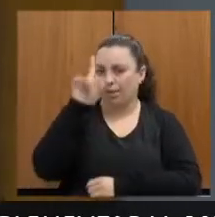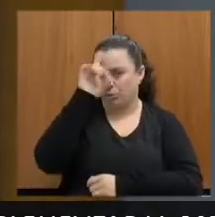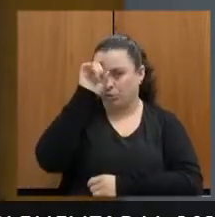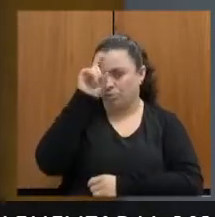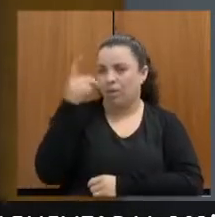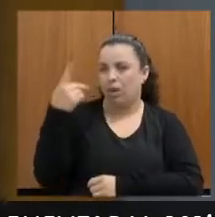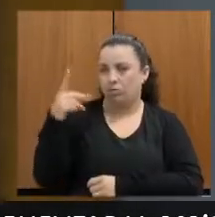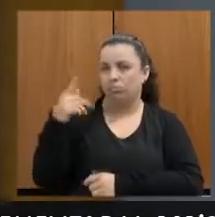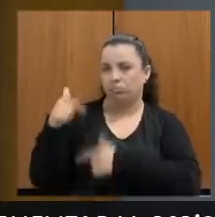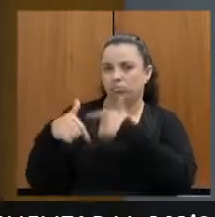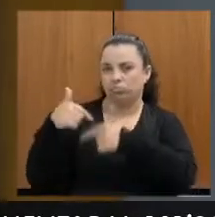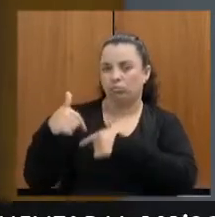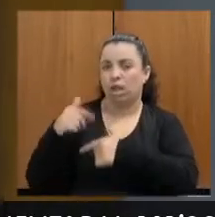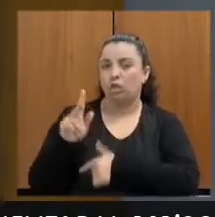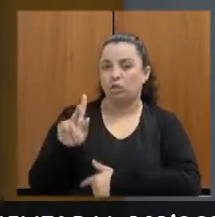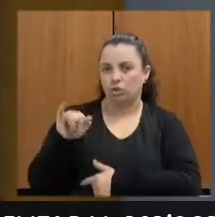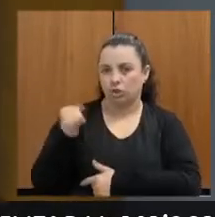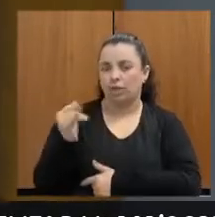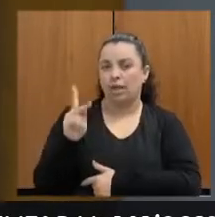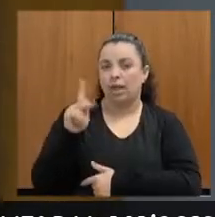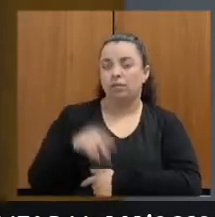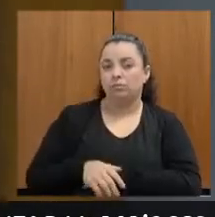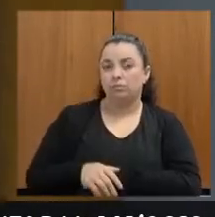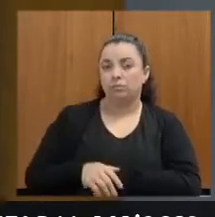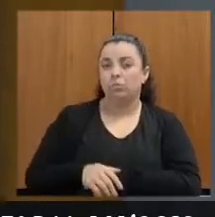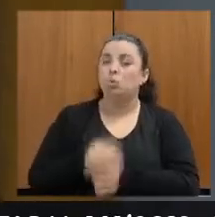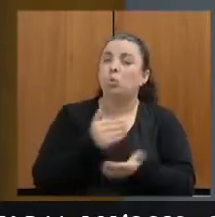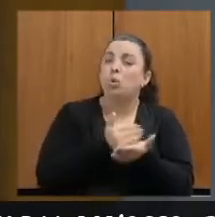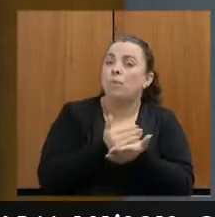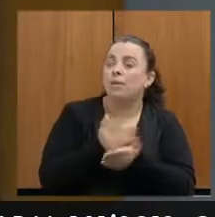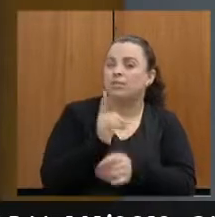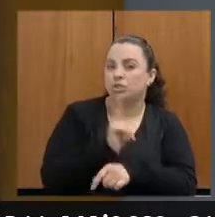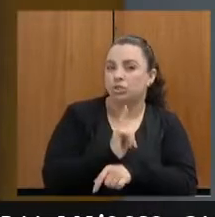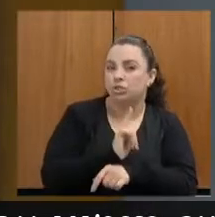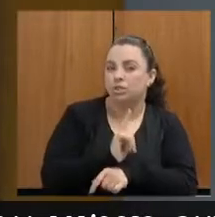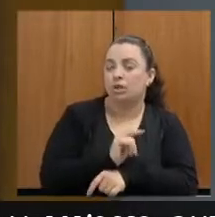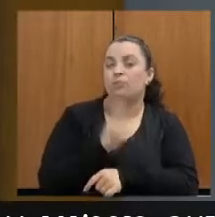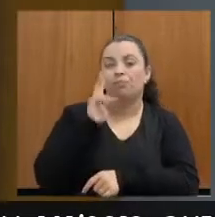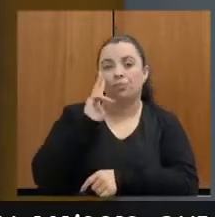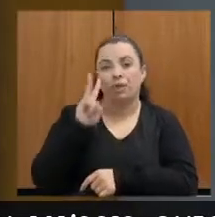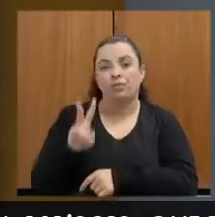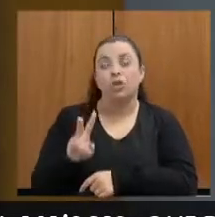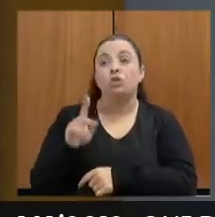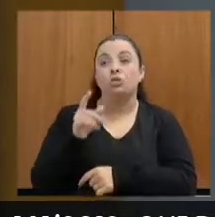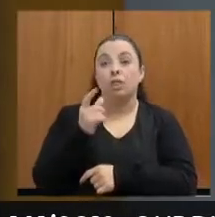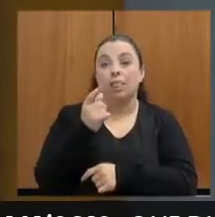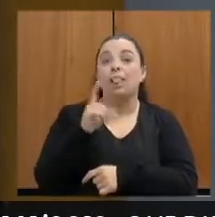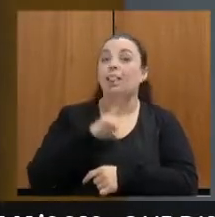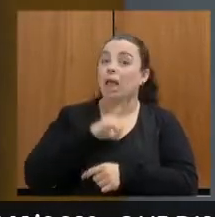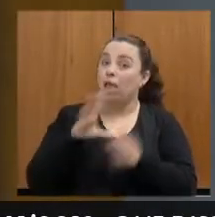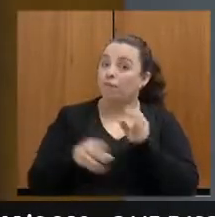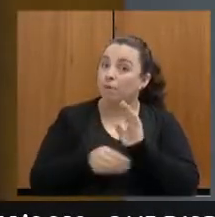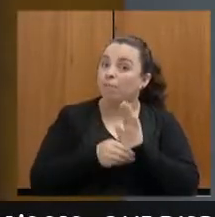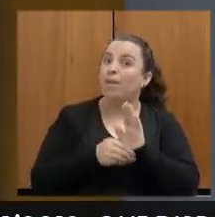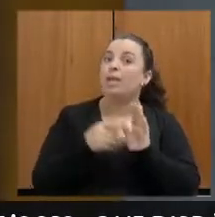há muito tempo né desde o início desta gestão como hospital que inclusive recebeu o recurso de emenda parlamentar do meu mandato